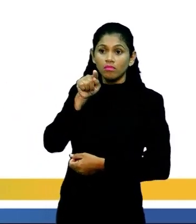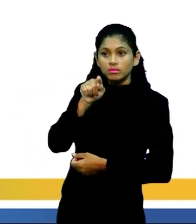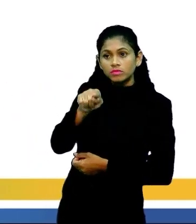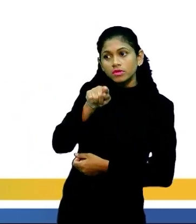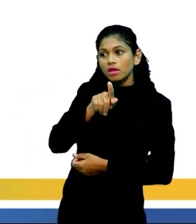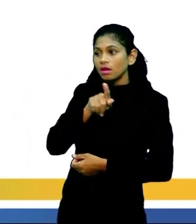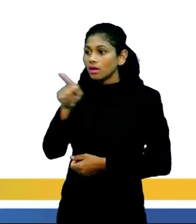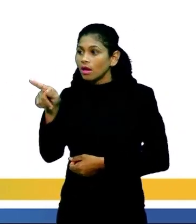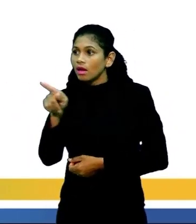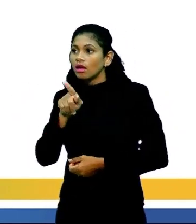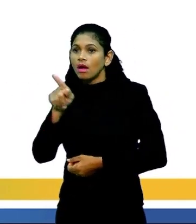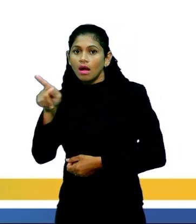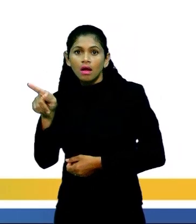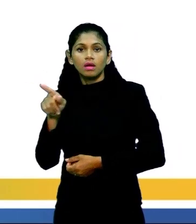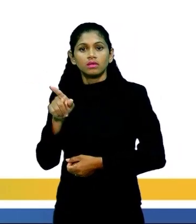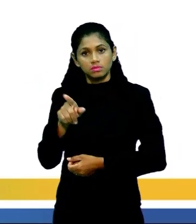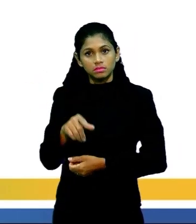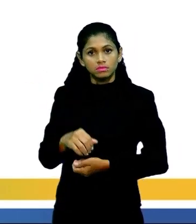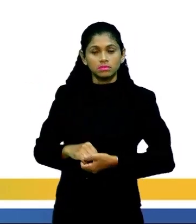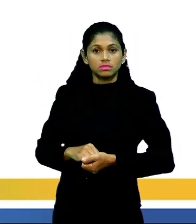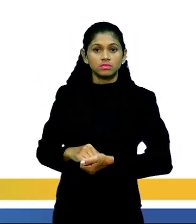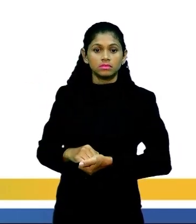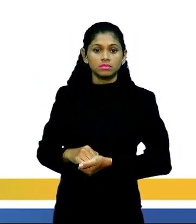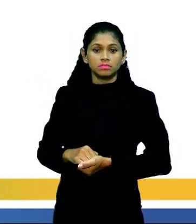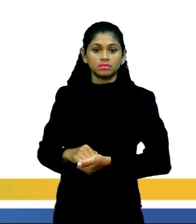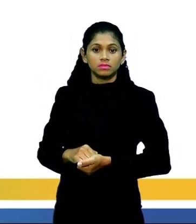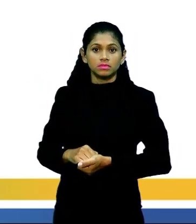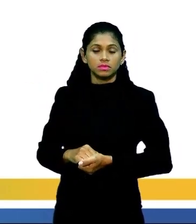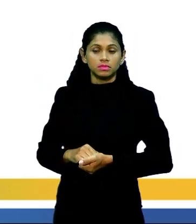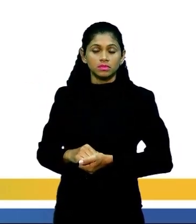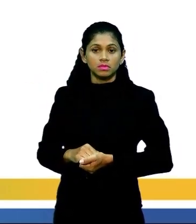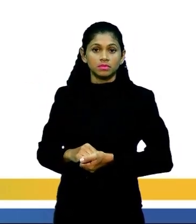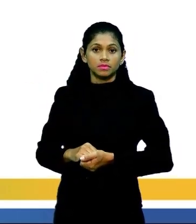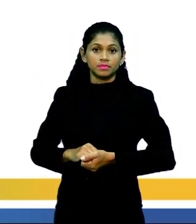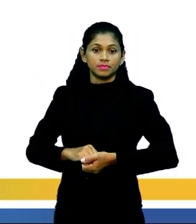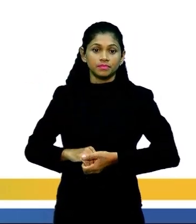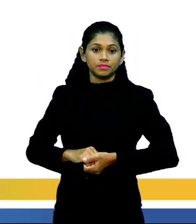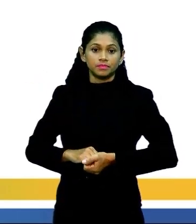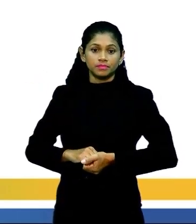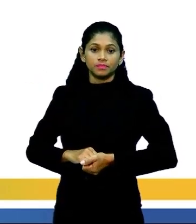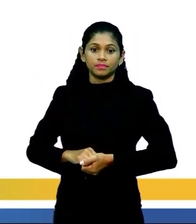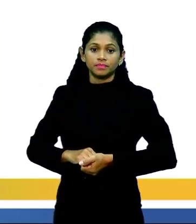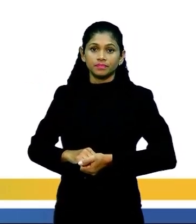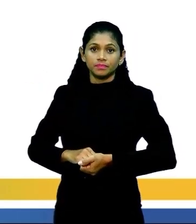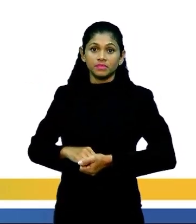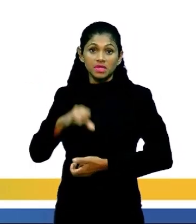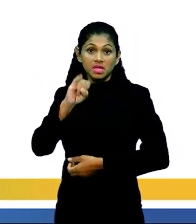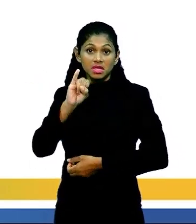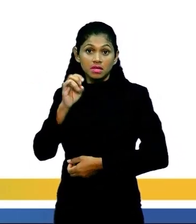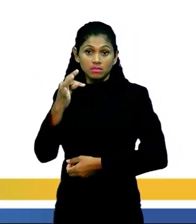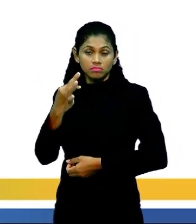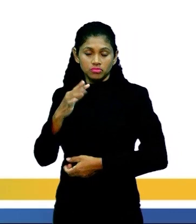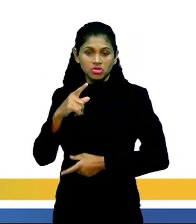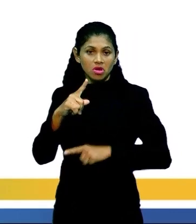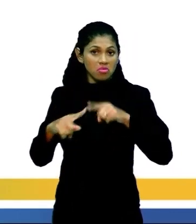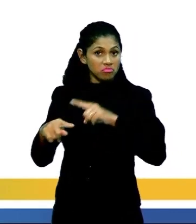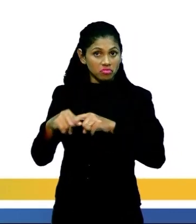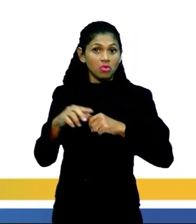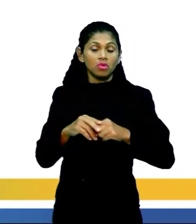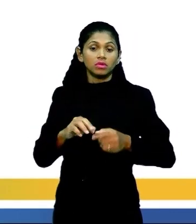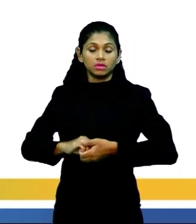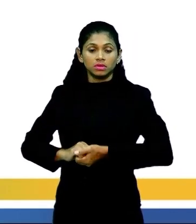ele, ela, it, no caso ali, para coisas e animais, objetos, nós vamos usar ele